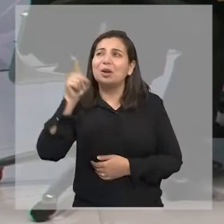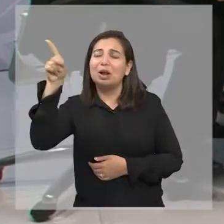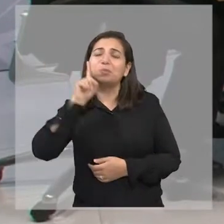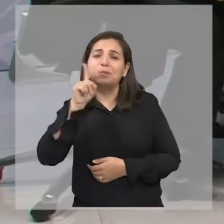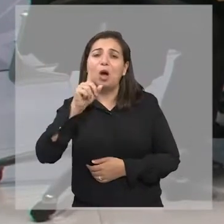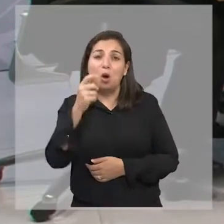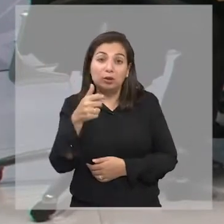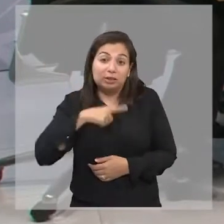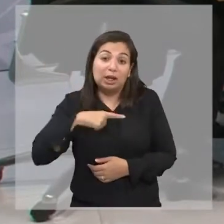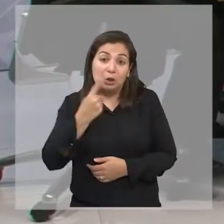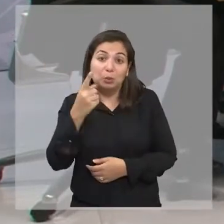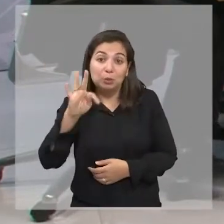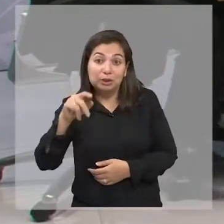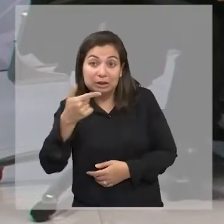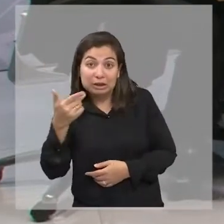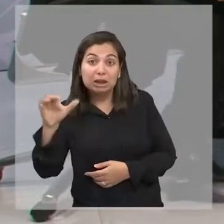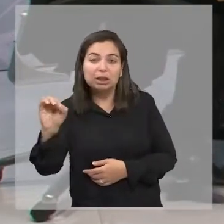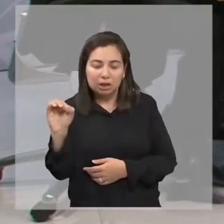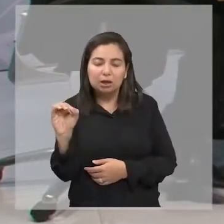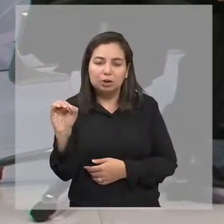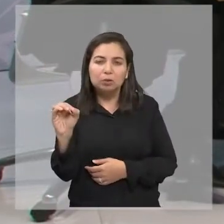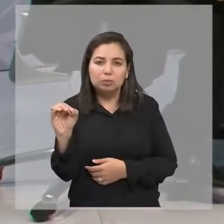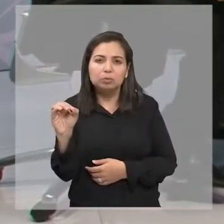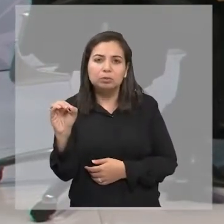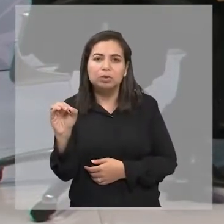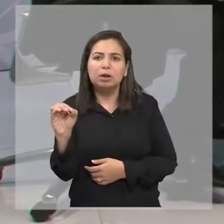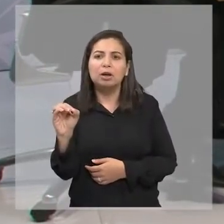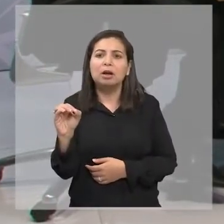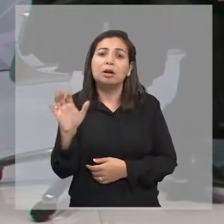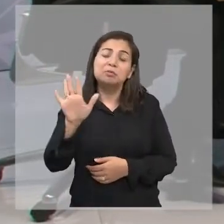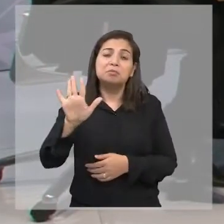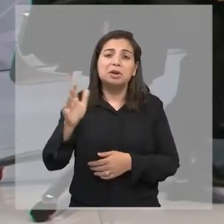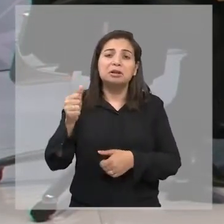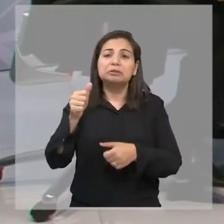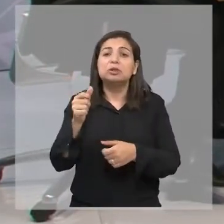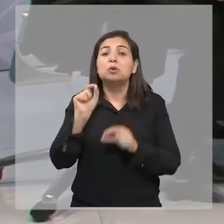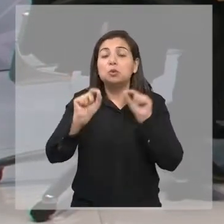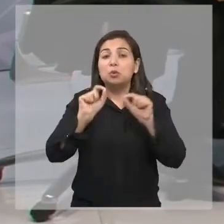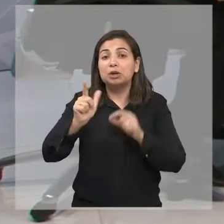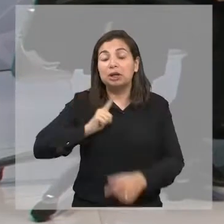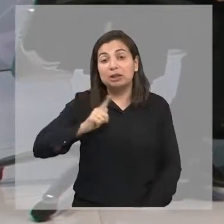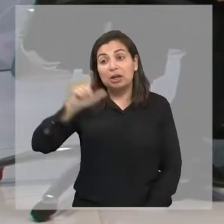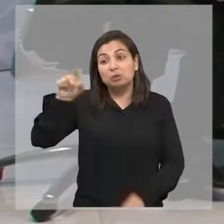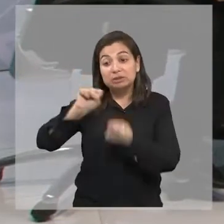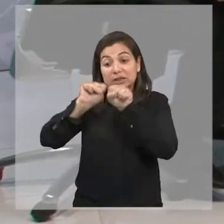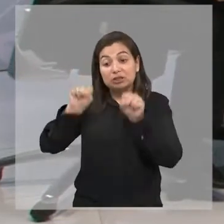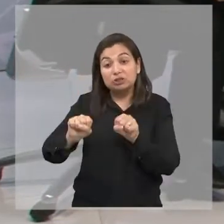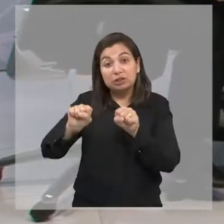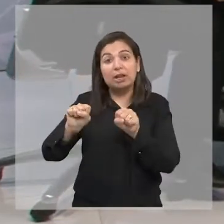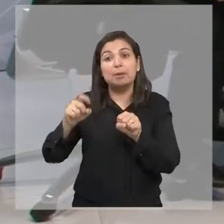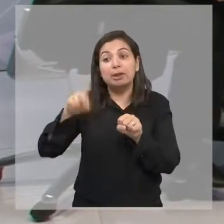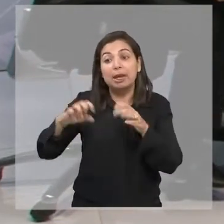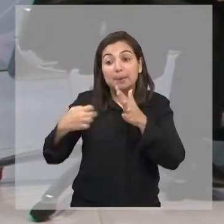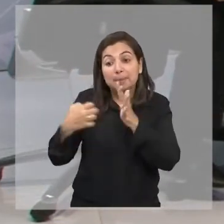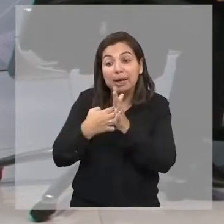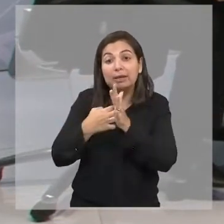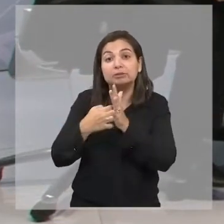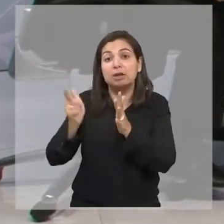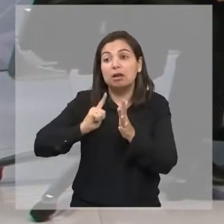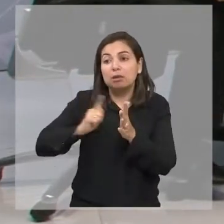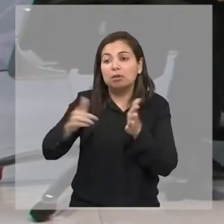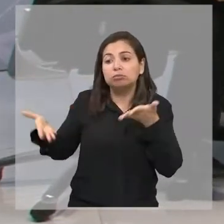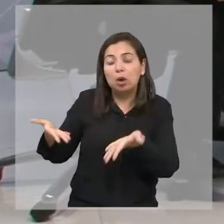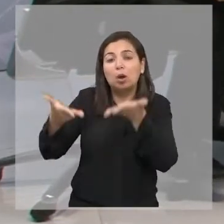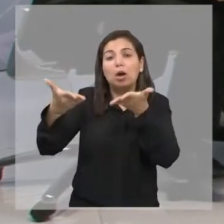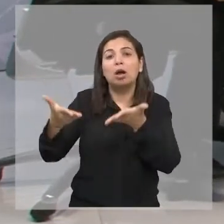falando de Estado. trilhão de dólares, no Federal Reserve americano, A gente Banco tá falando Central de dos Estado. Estados Unidos. Mas ele injetou no sistema americano, nas empresas dos Estados Unidos. Nós